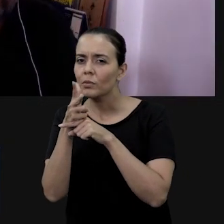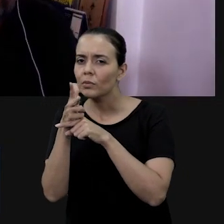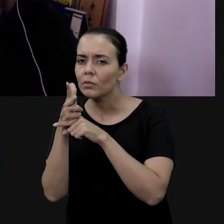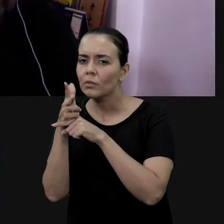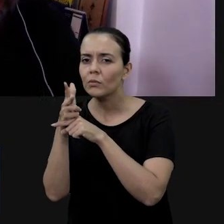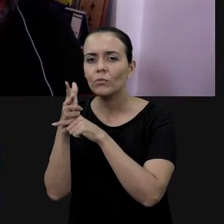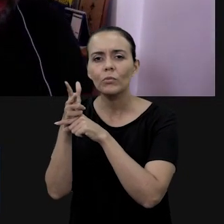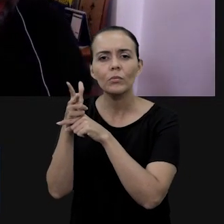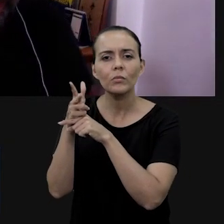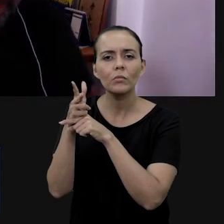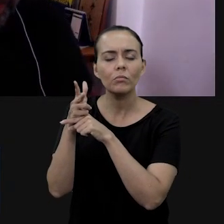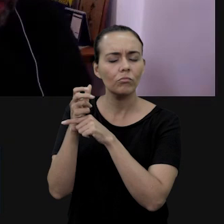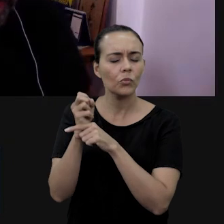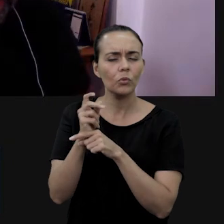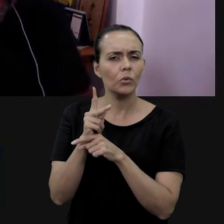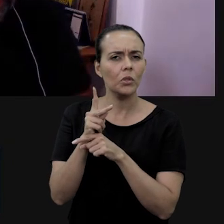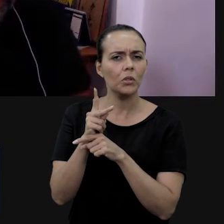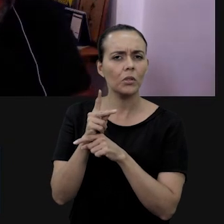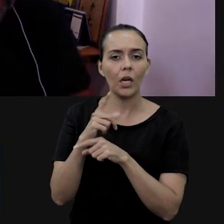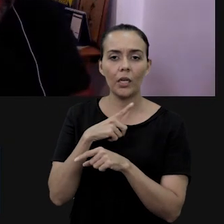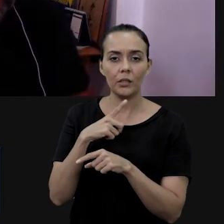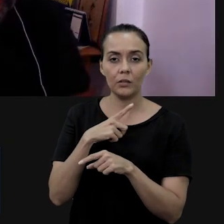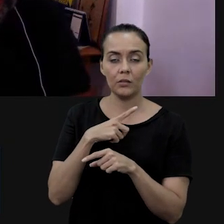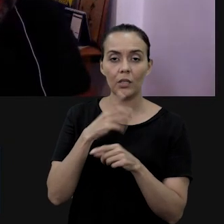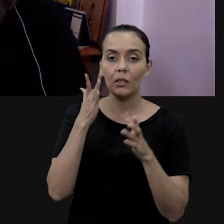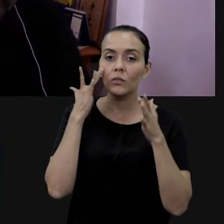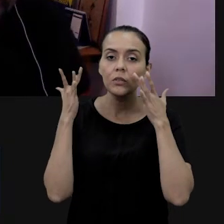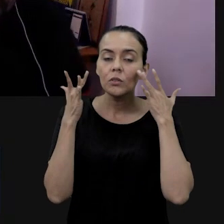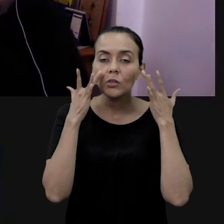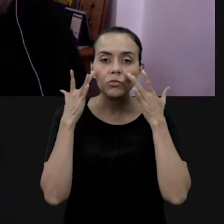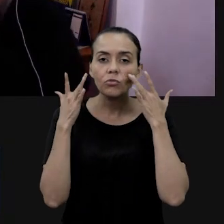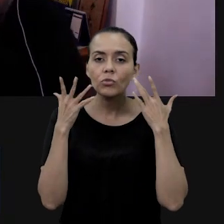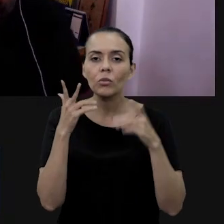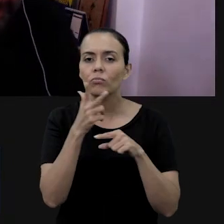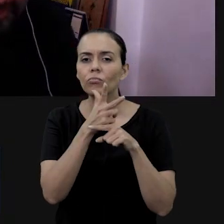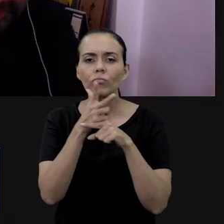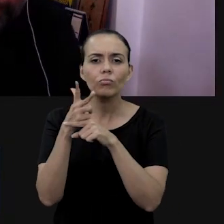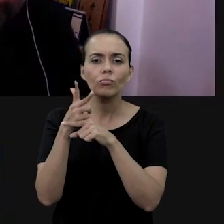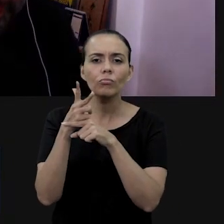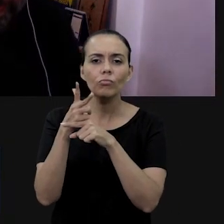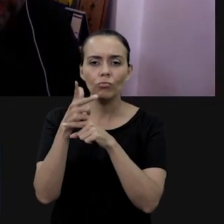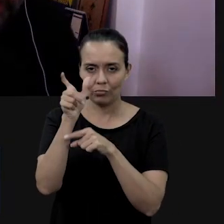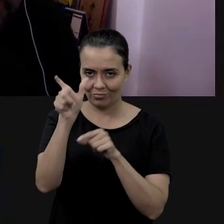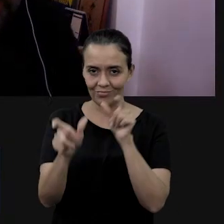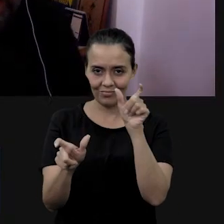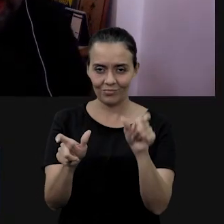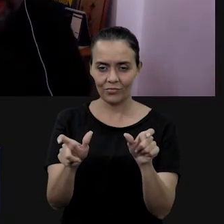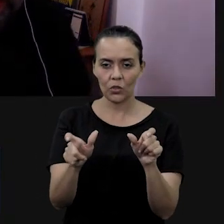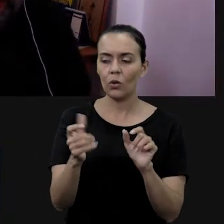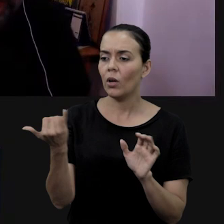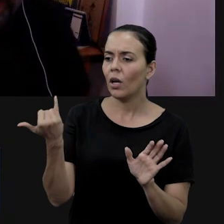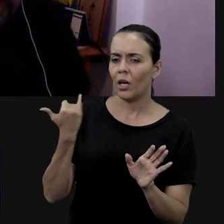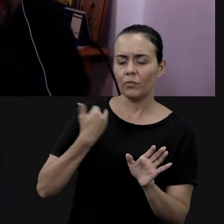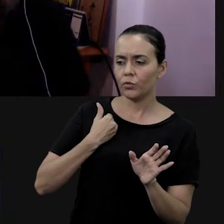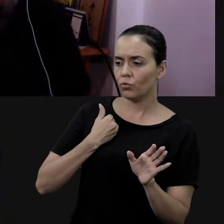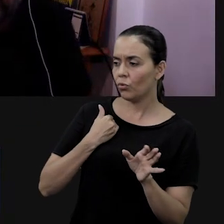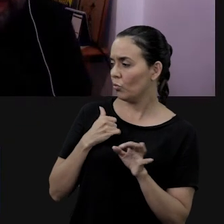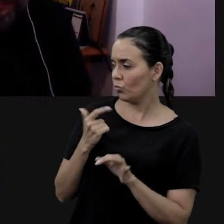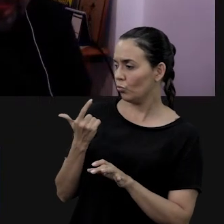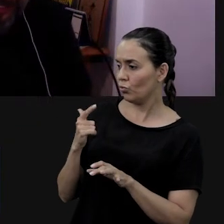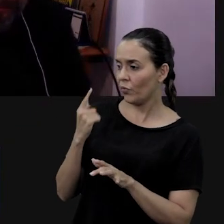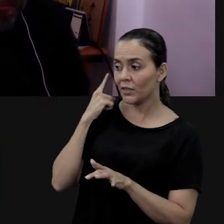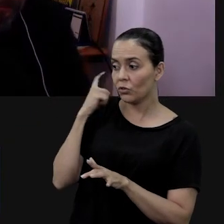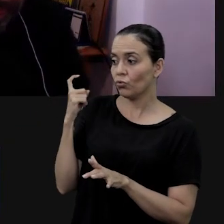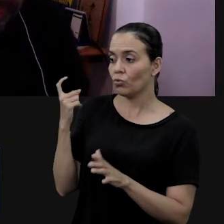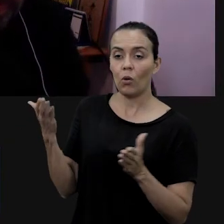meu que estava filmando e teve uma cena com os atores que